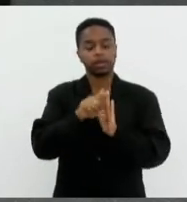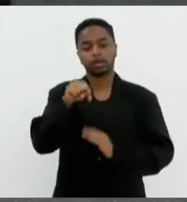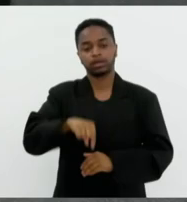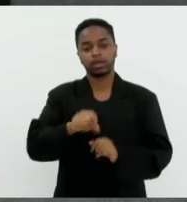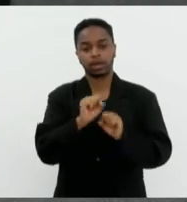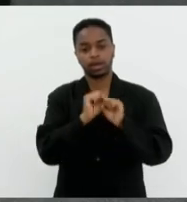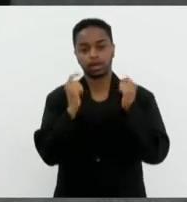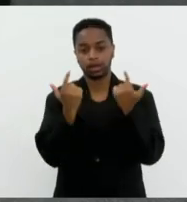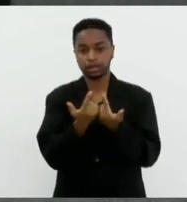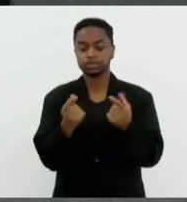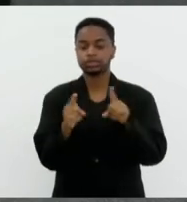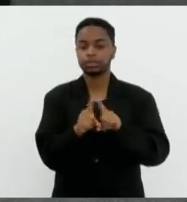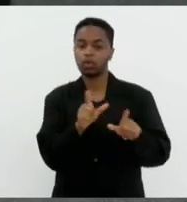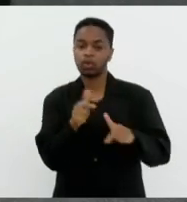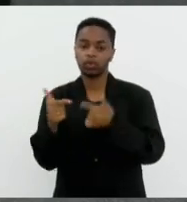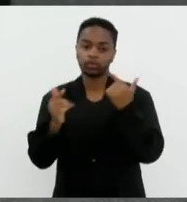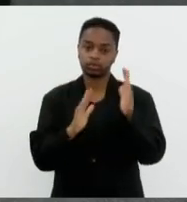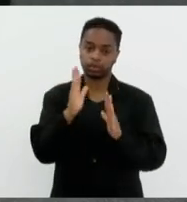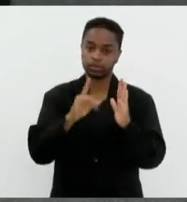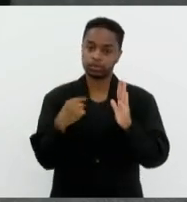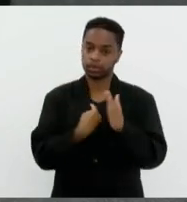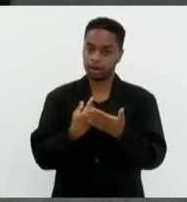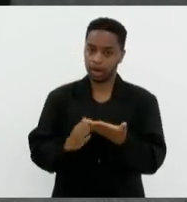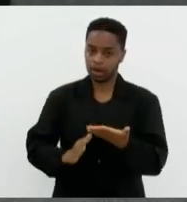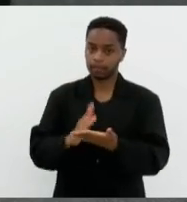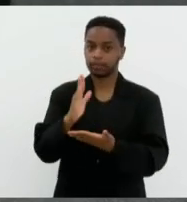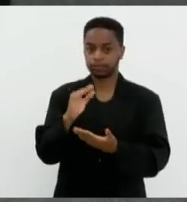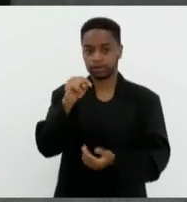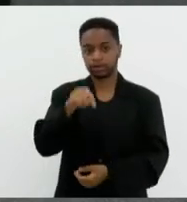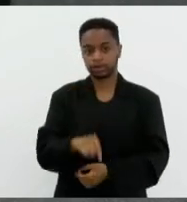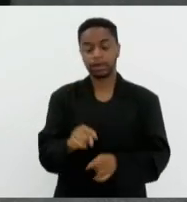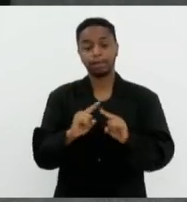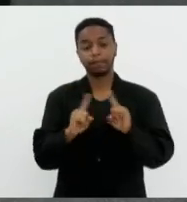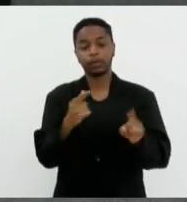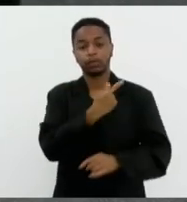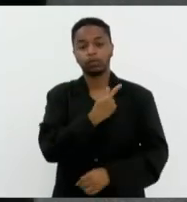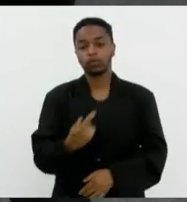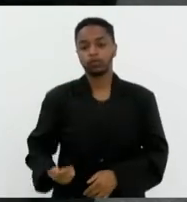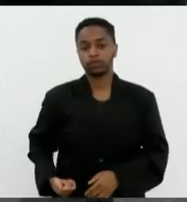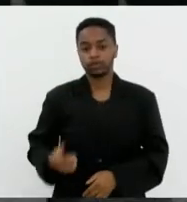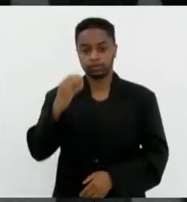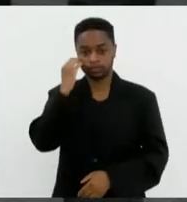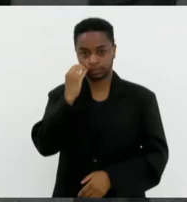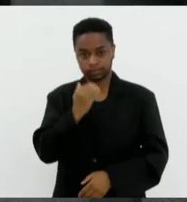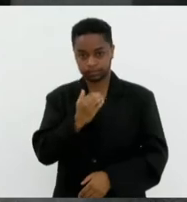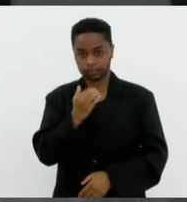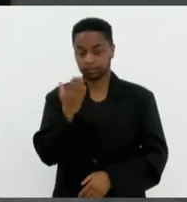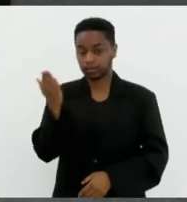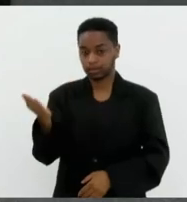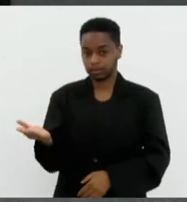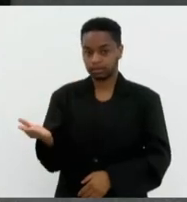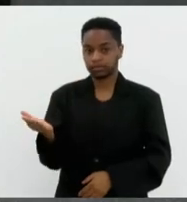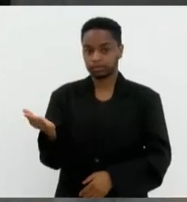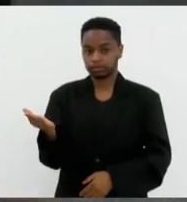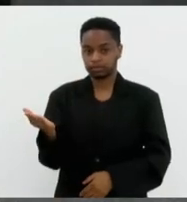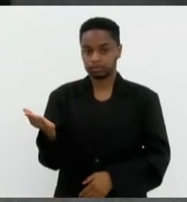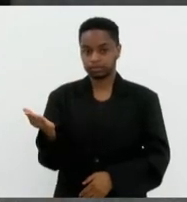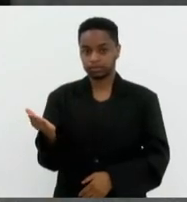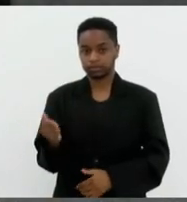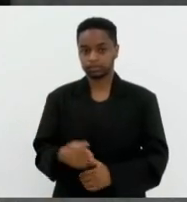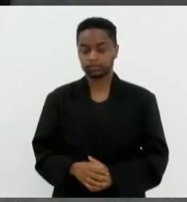casa, como em outro momento a gente aprovou aqui, mas o governador do Estado do Rio de Janeiro, o senhor Cláudio